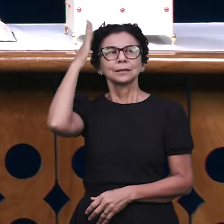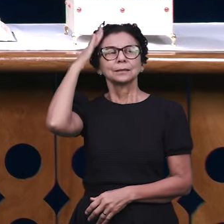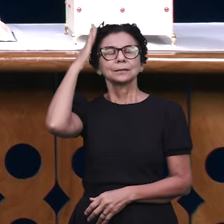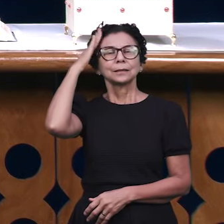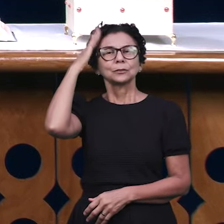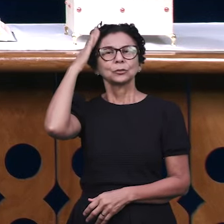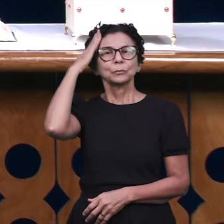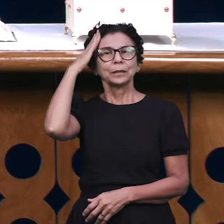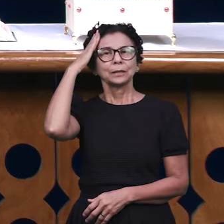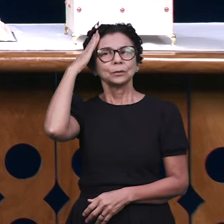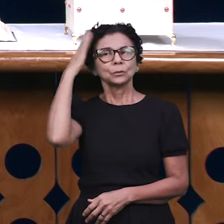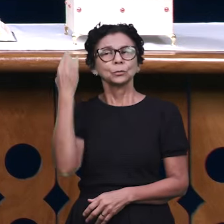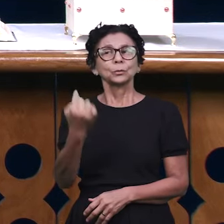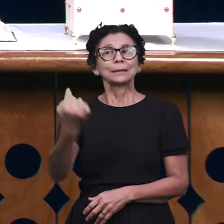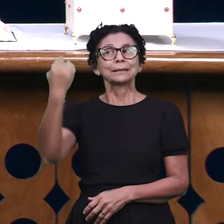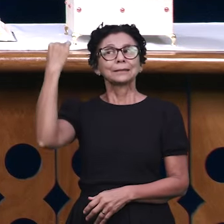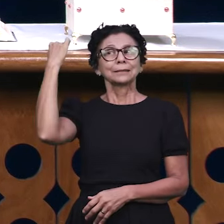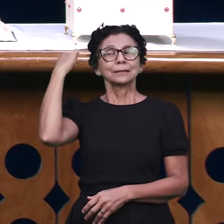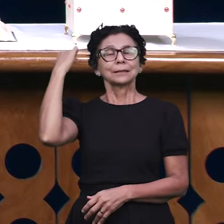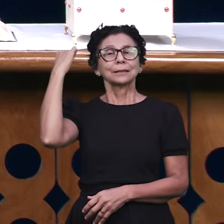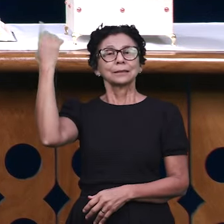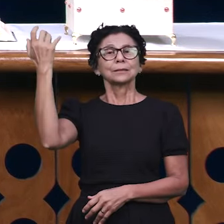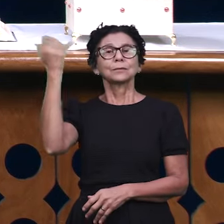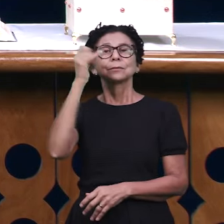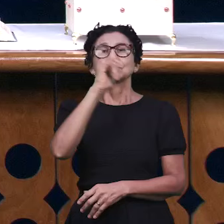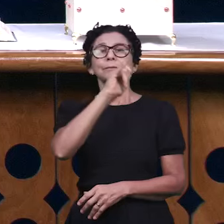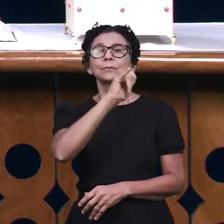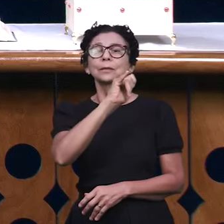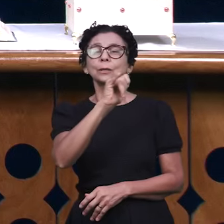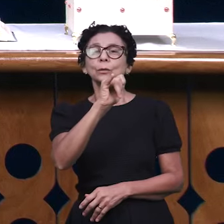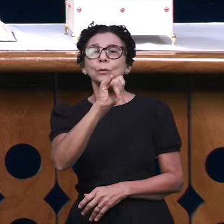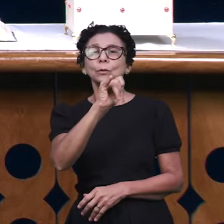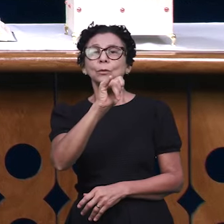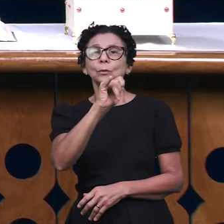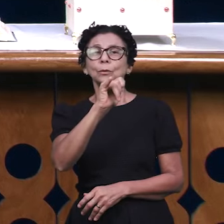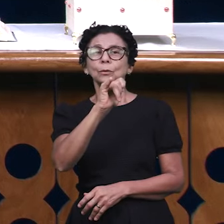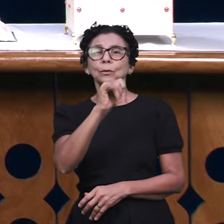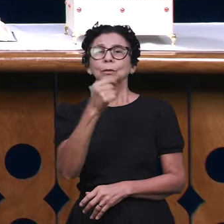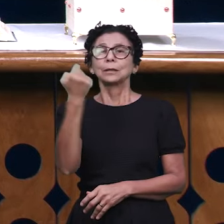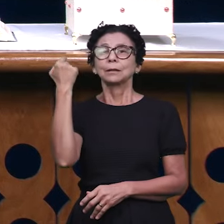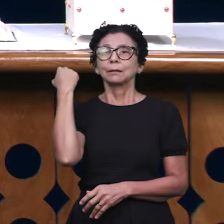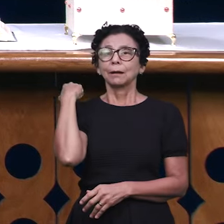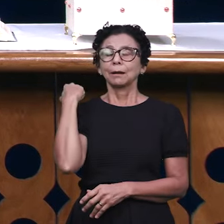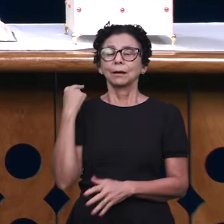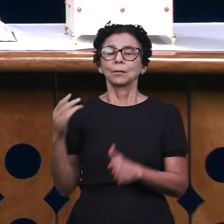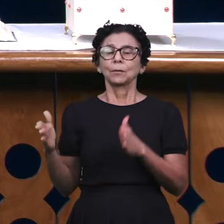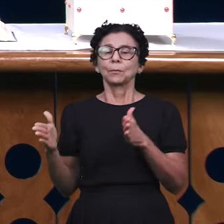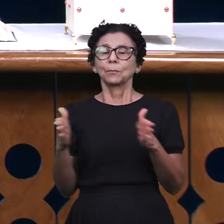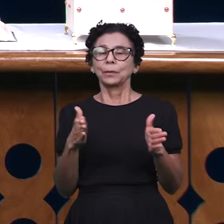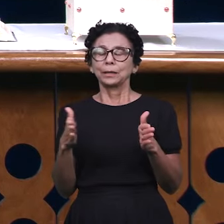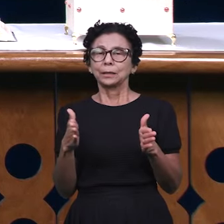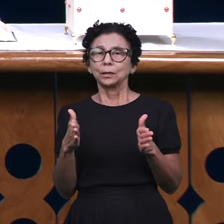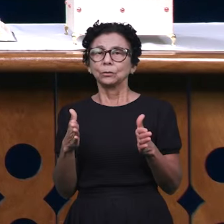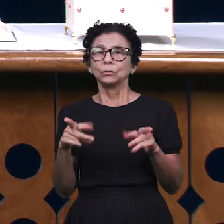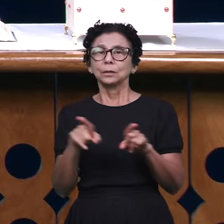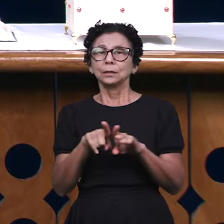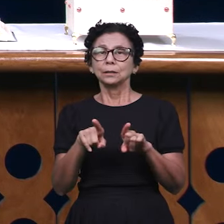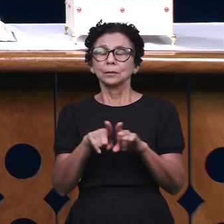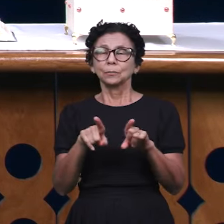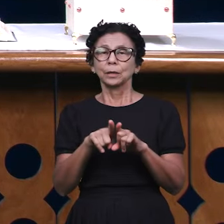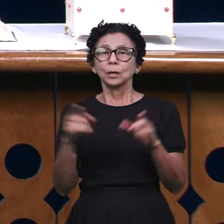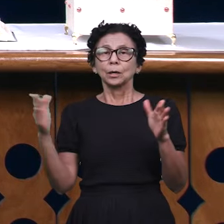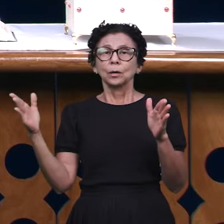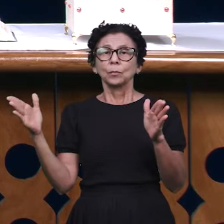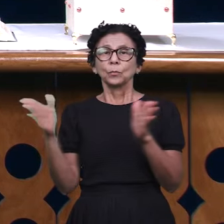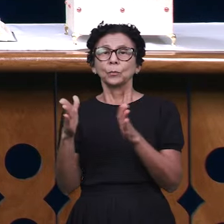estava falando, daquilo que Ele queria dizer para aquele tempo e para o tempo que nós estamos